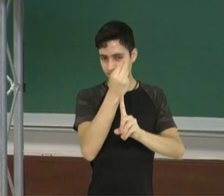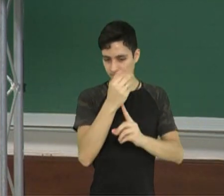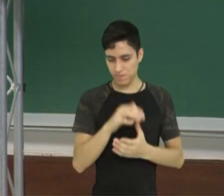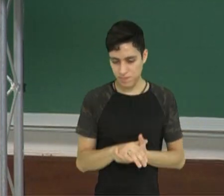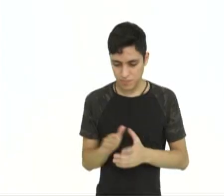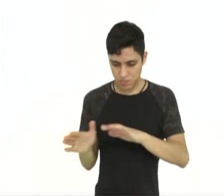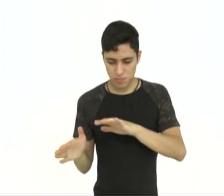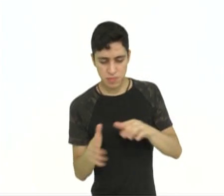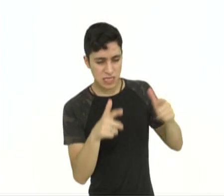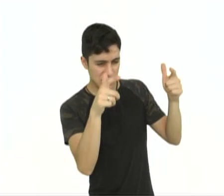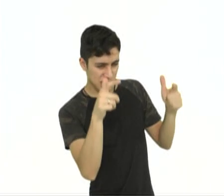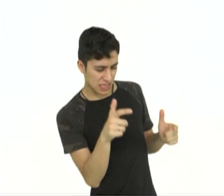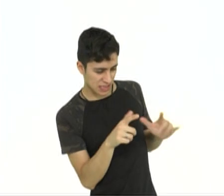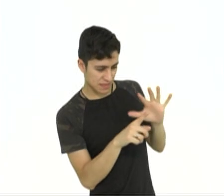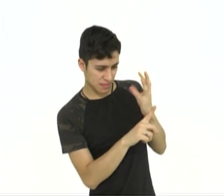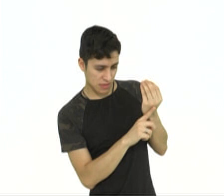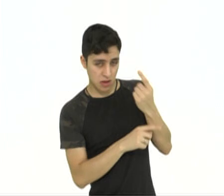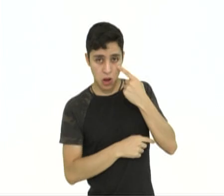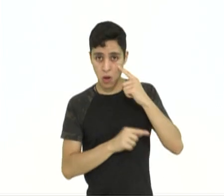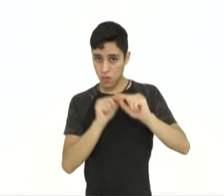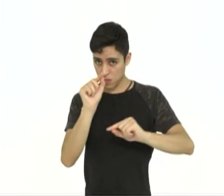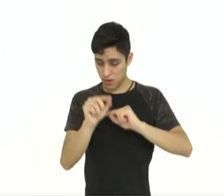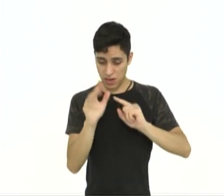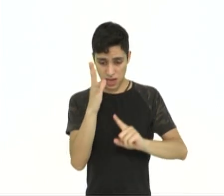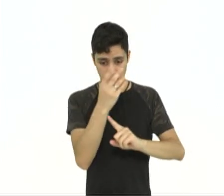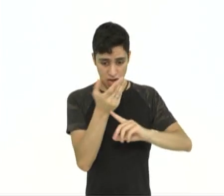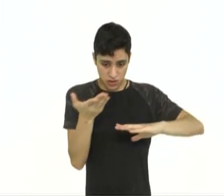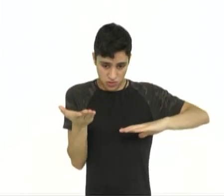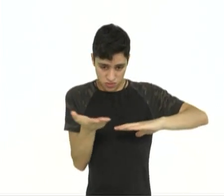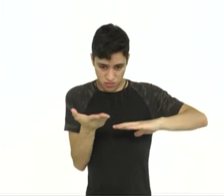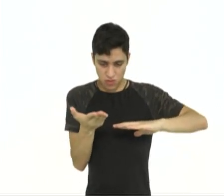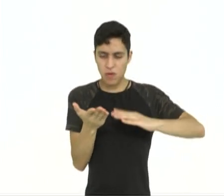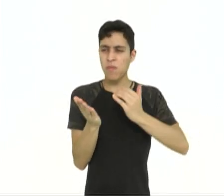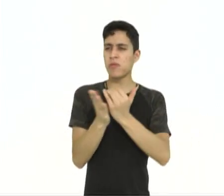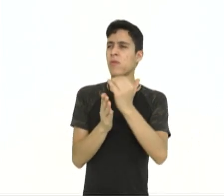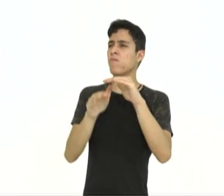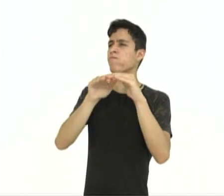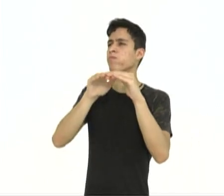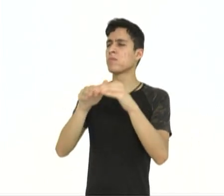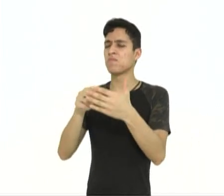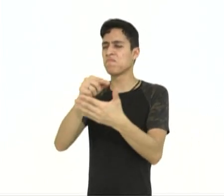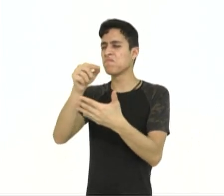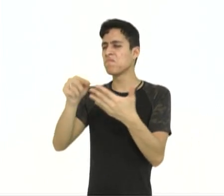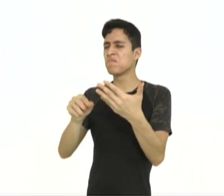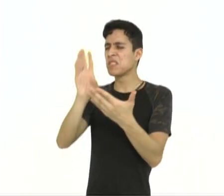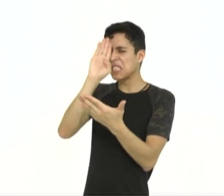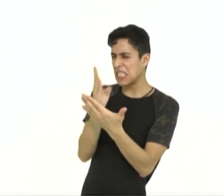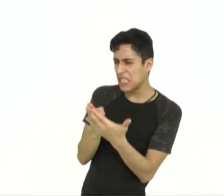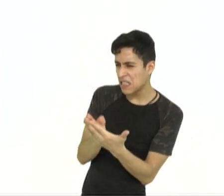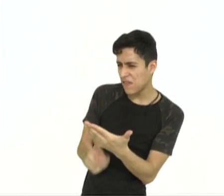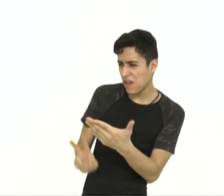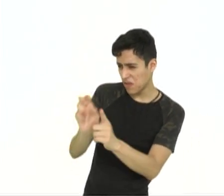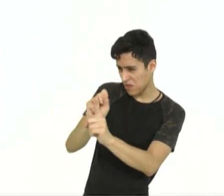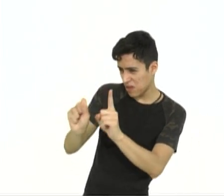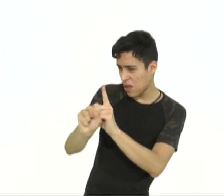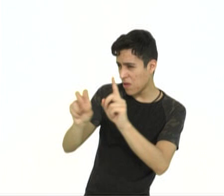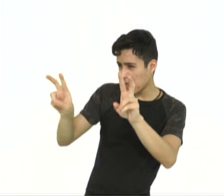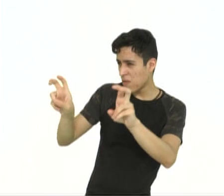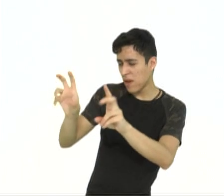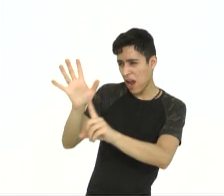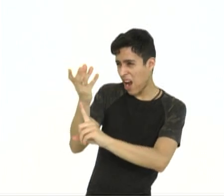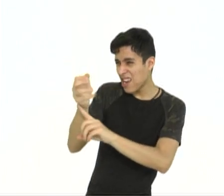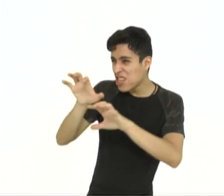Instalação artística. A arte contemporânea, ao questionar valores artísticos e sociais, amplia os limites das linguagens